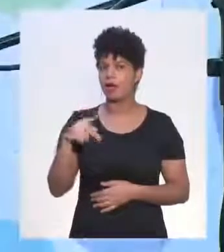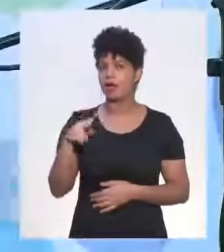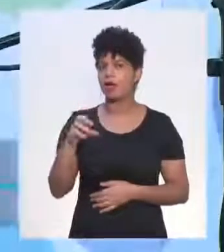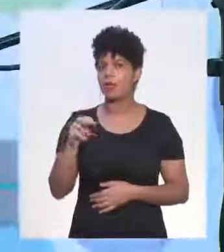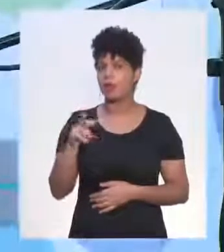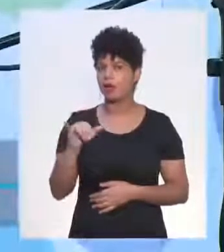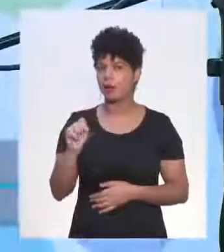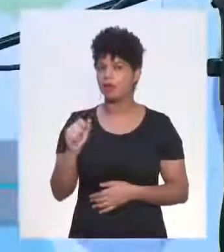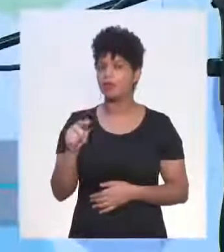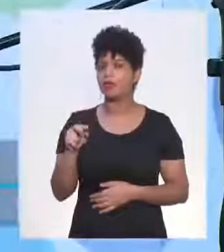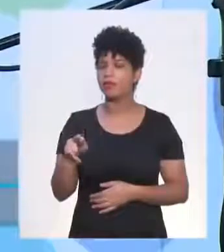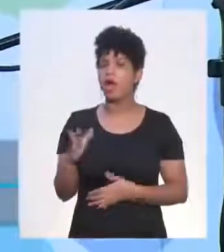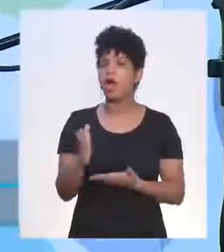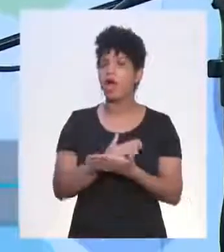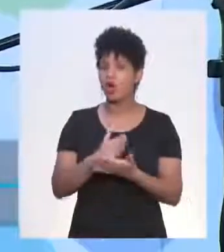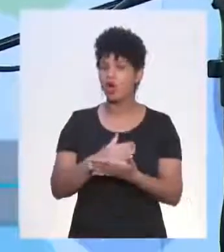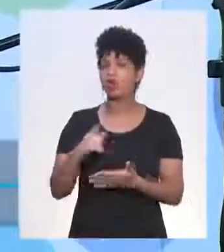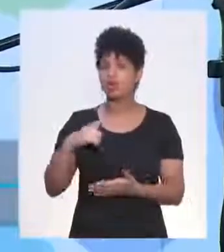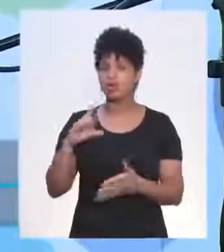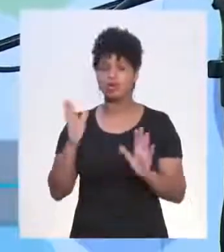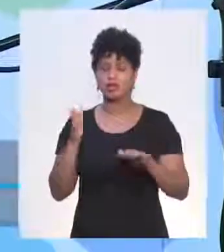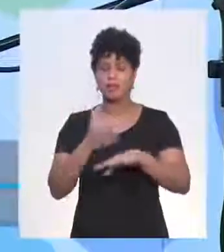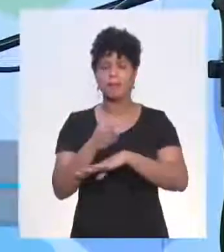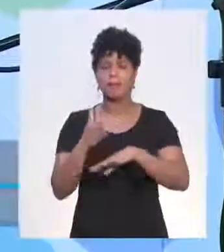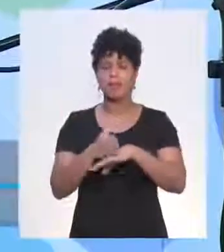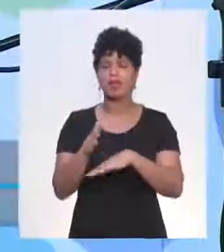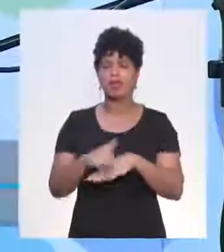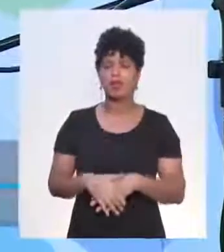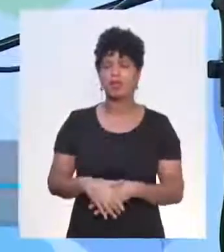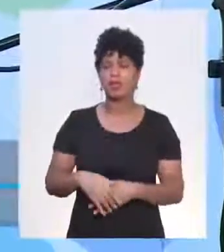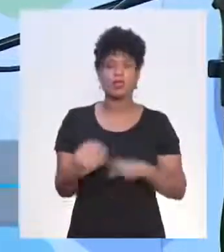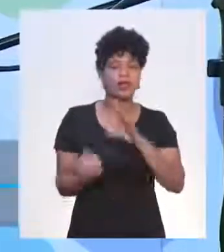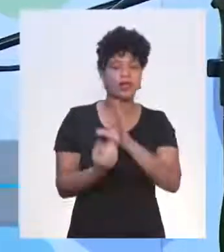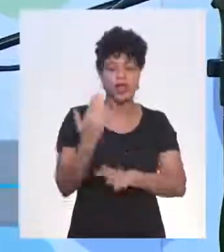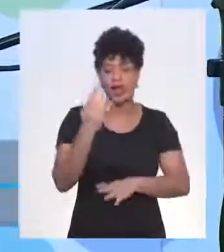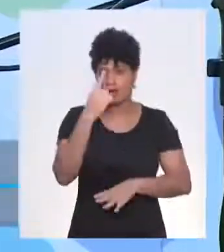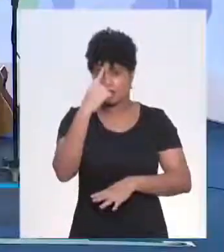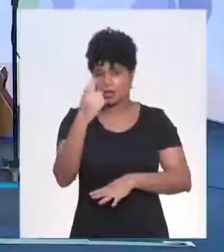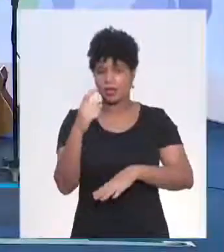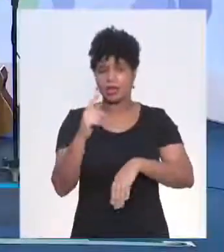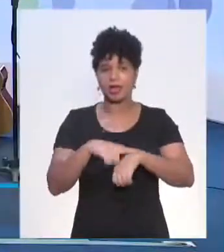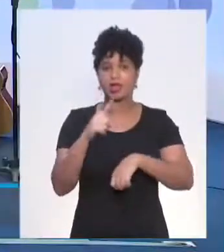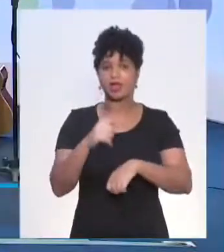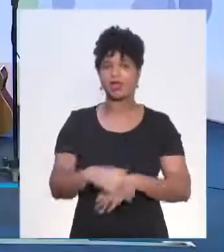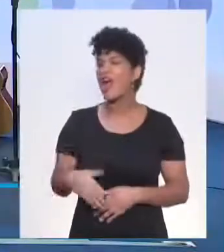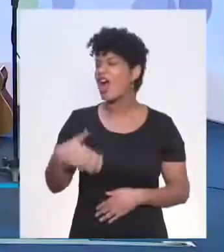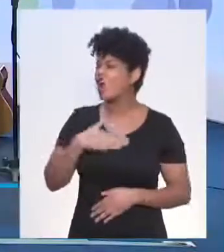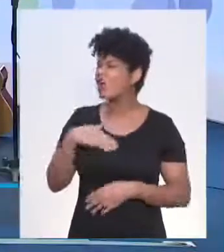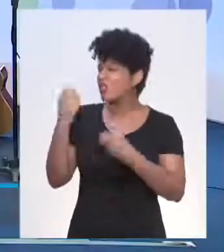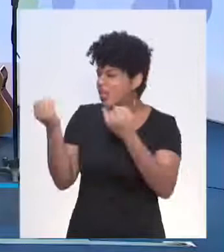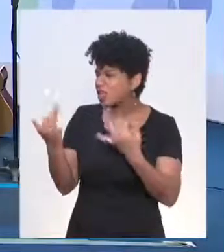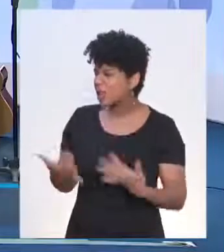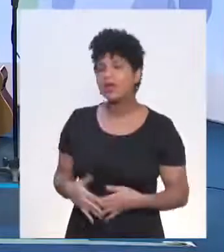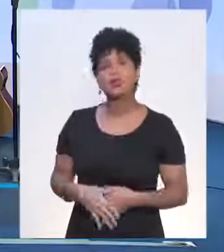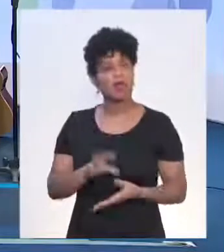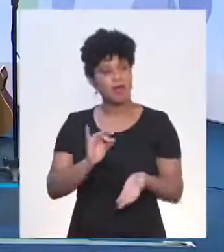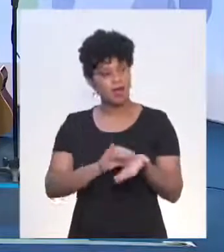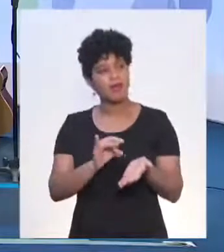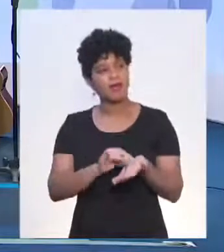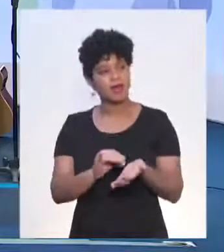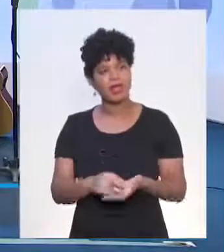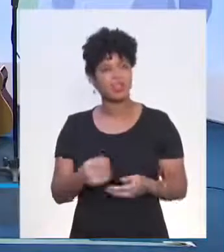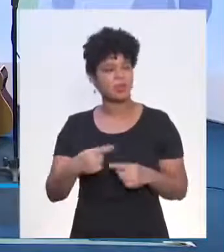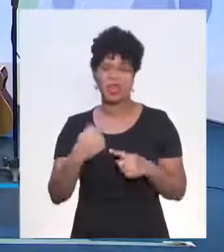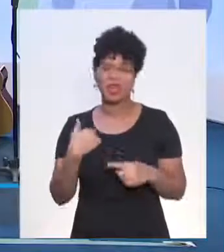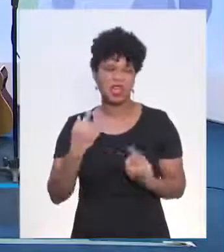até ter participado e de alguma improvisação lá para a Antonia falou Amei a explicação eu também Pronto Olha porque